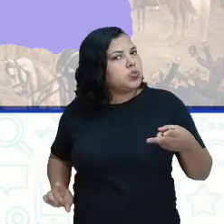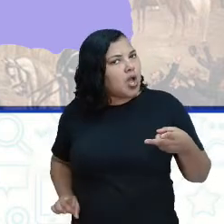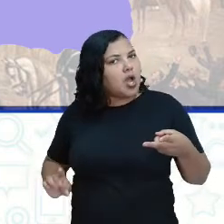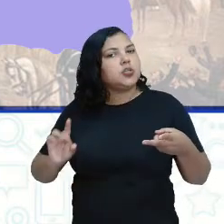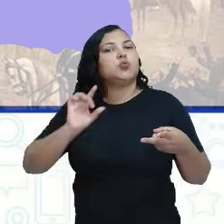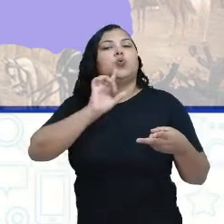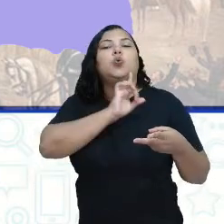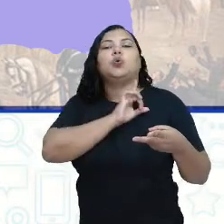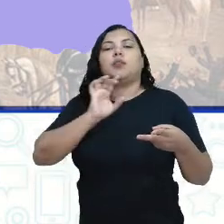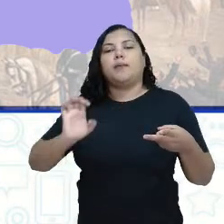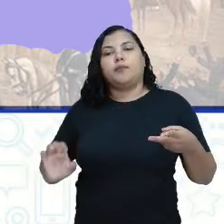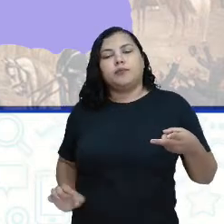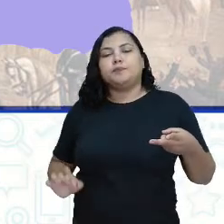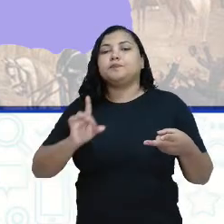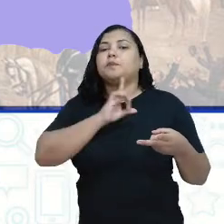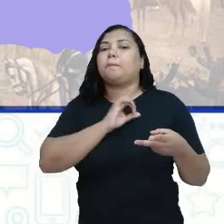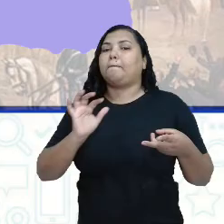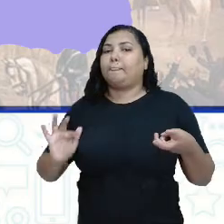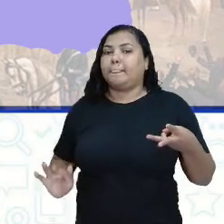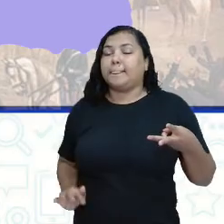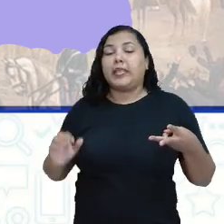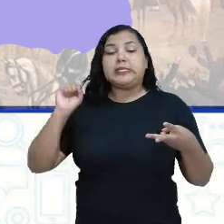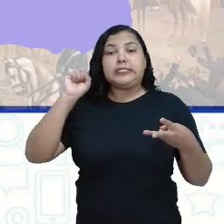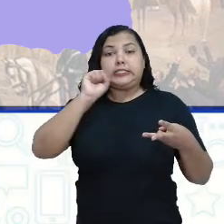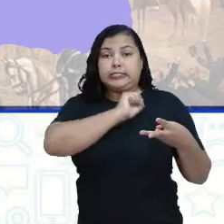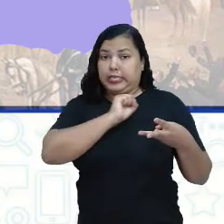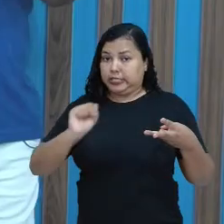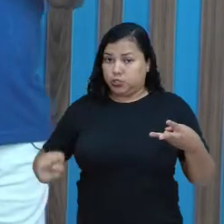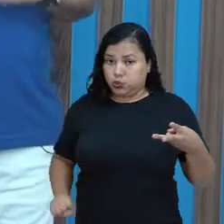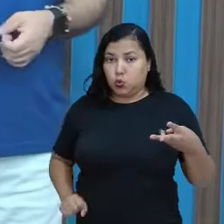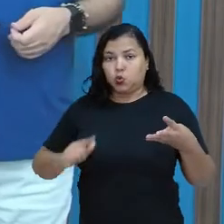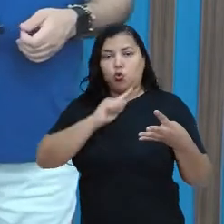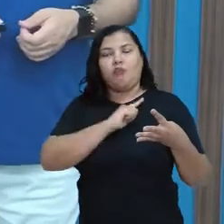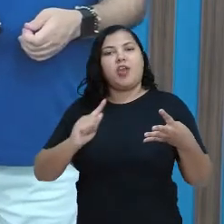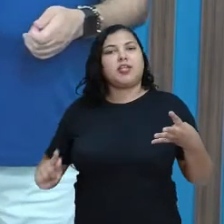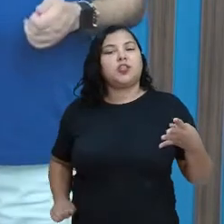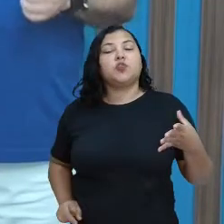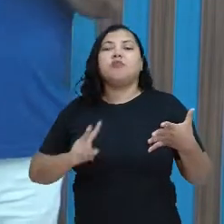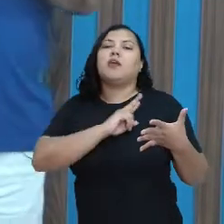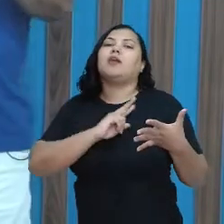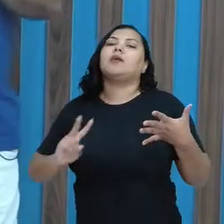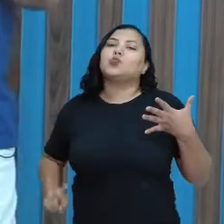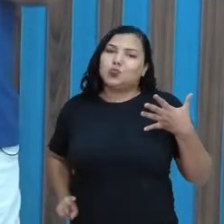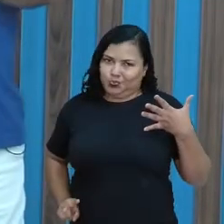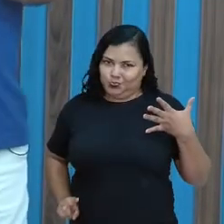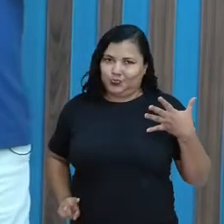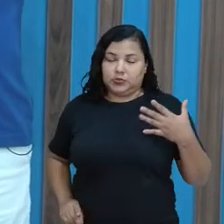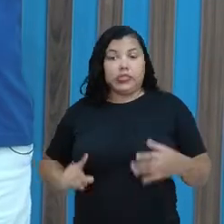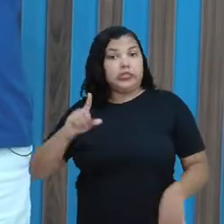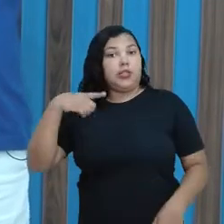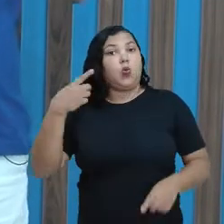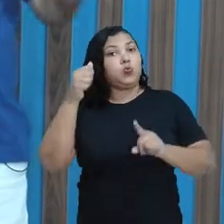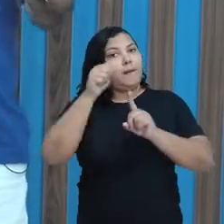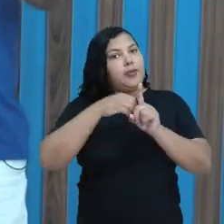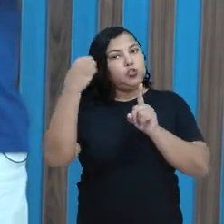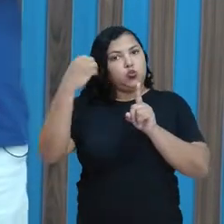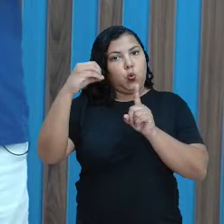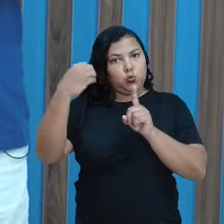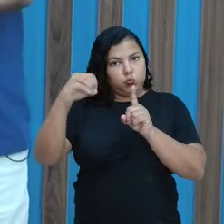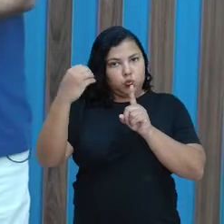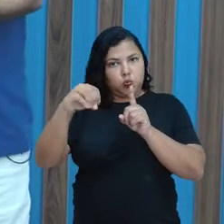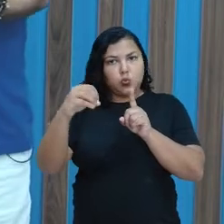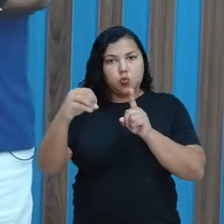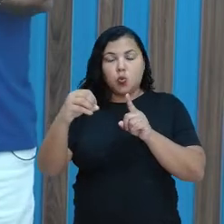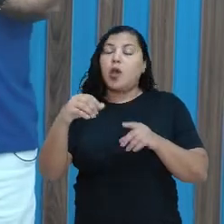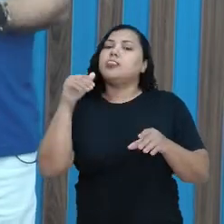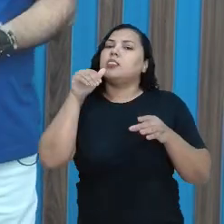voto direto. Então, em outubro, agora a gente vai ter eleição, estamos no ano de eleição. Então, em outubro, o povo vai às